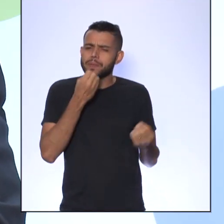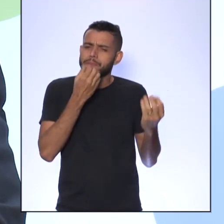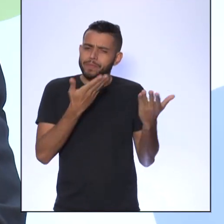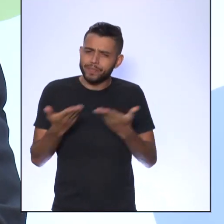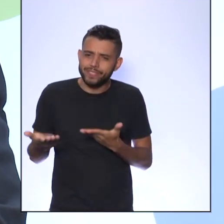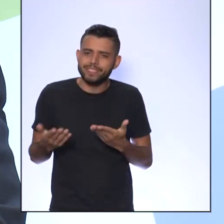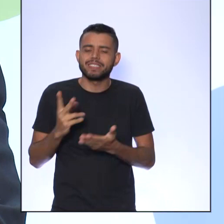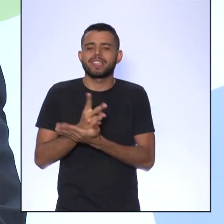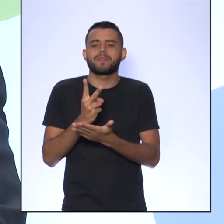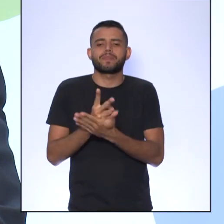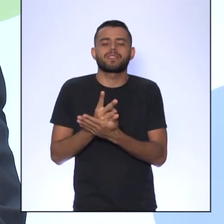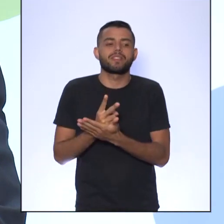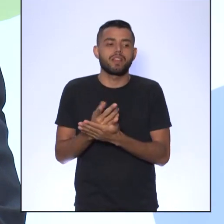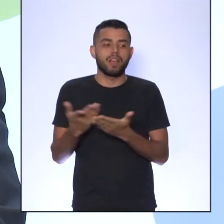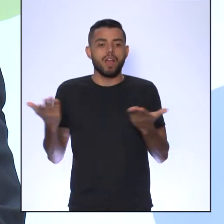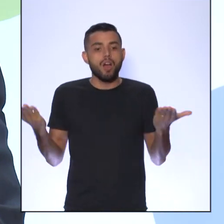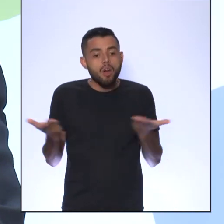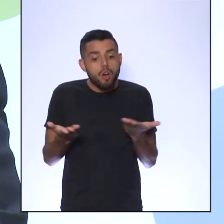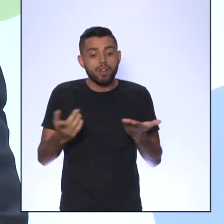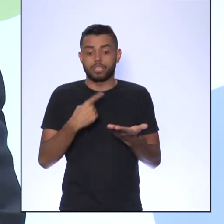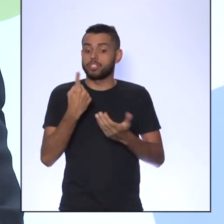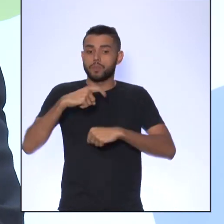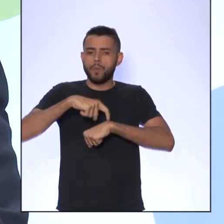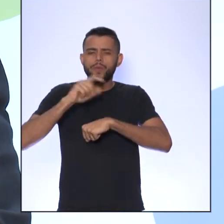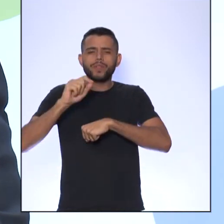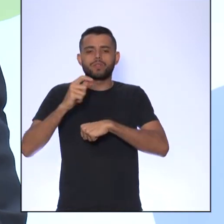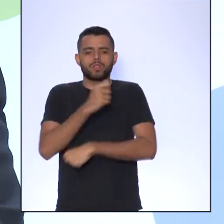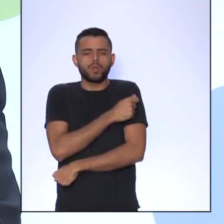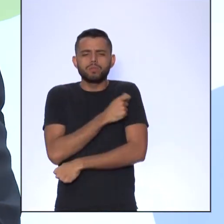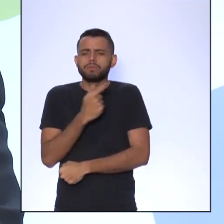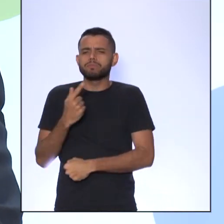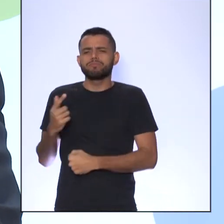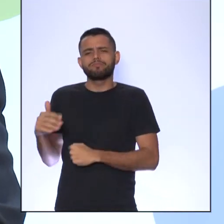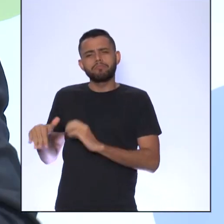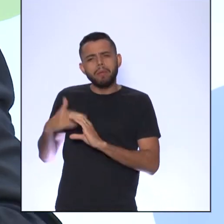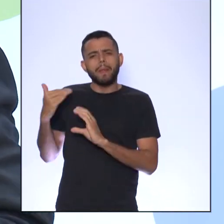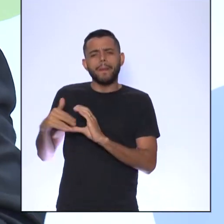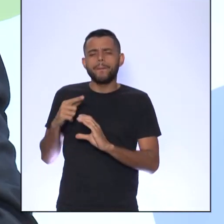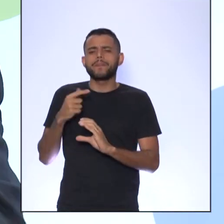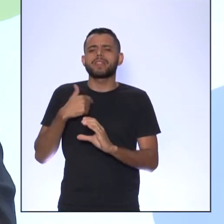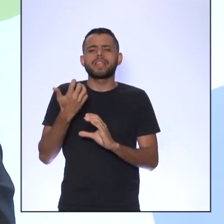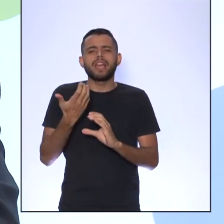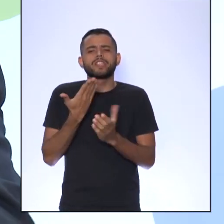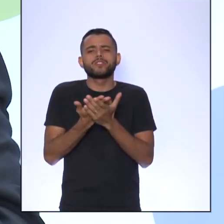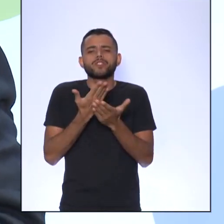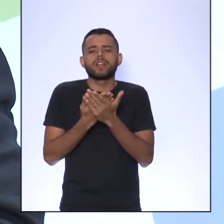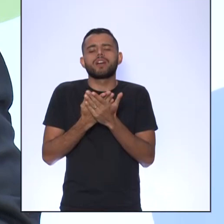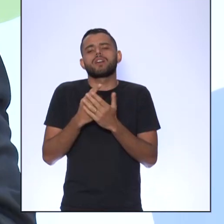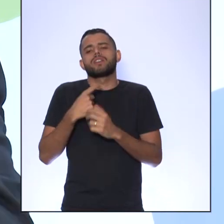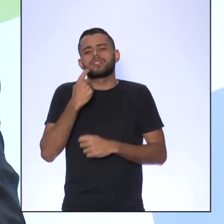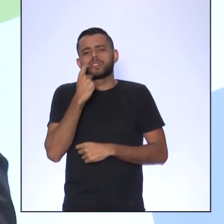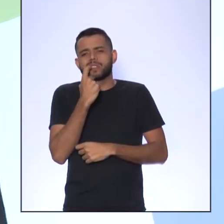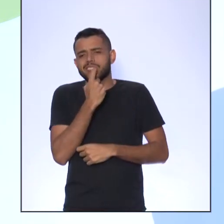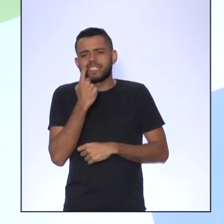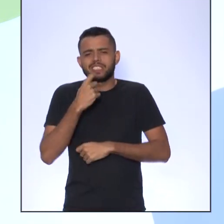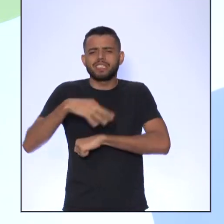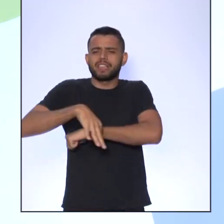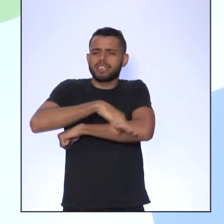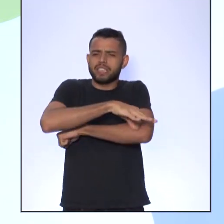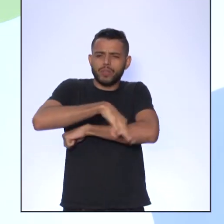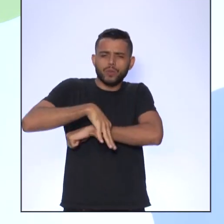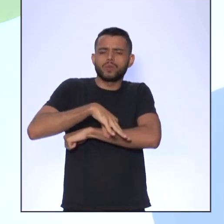né? Aqui agora a gente está no momento, os alunos estão falando o que querem fazer, tem uma galera falando aqui de odontologia, biomedicina,